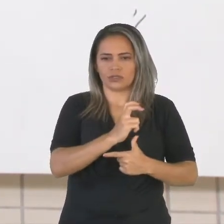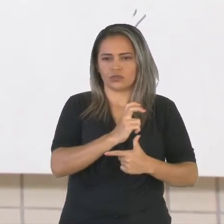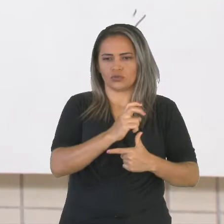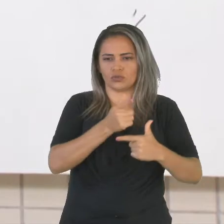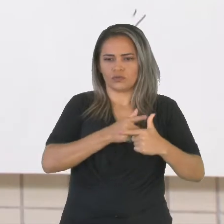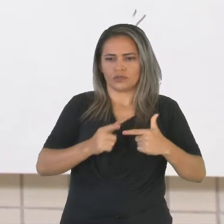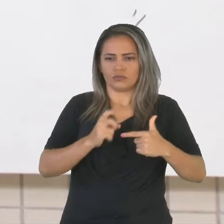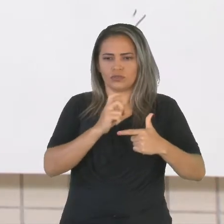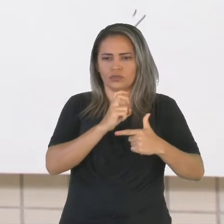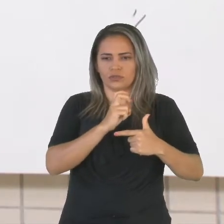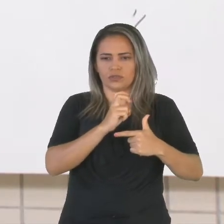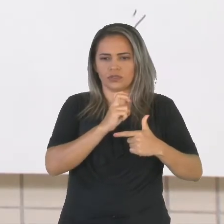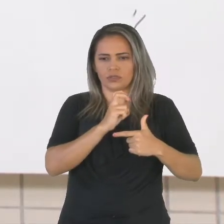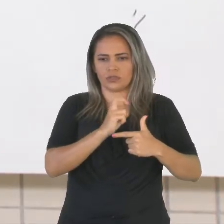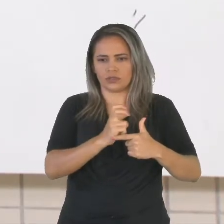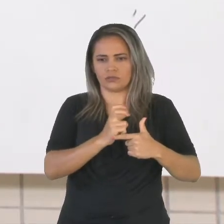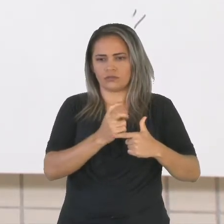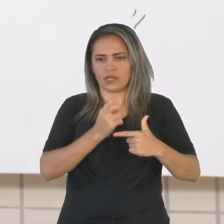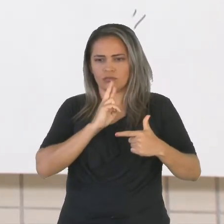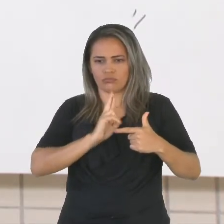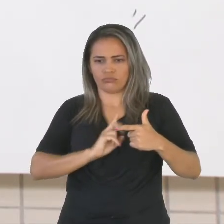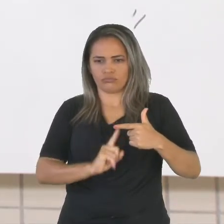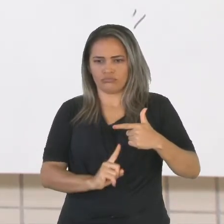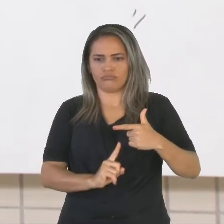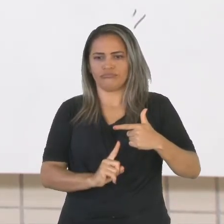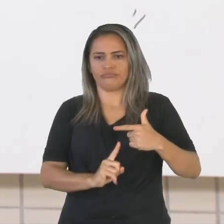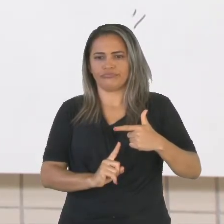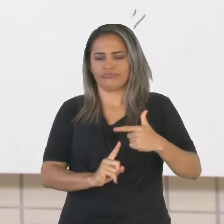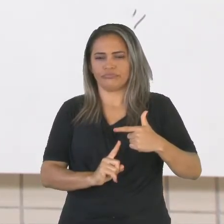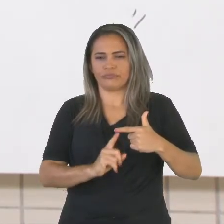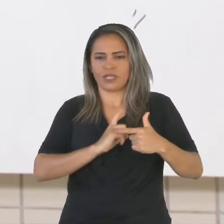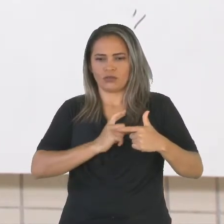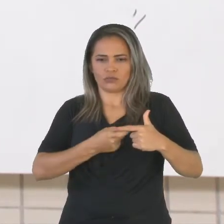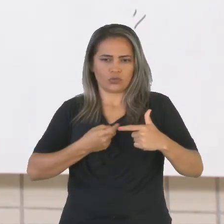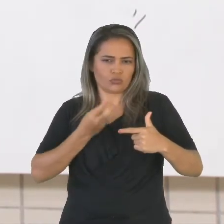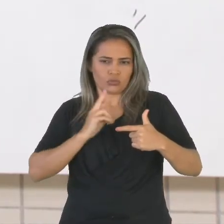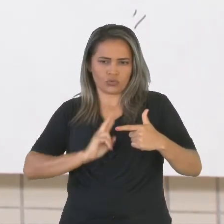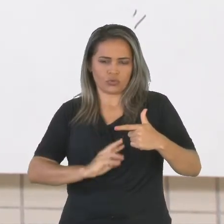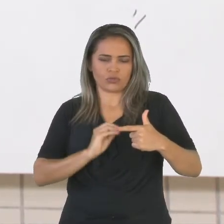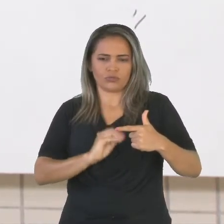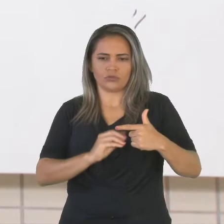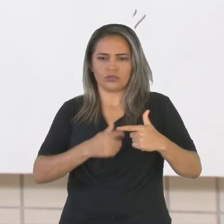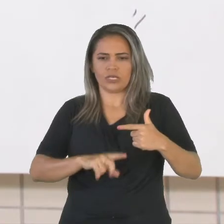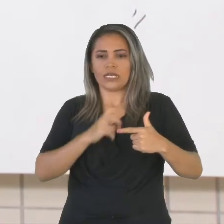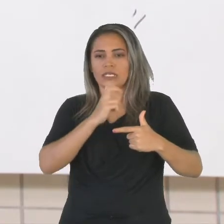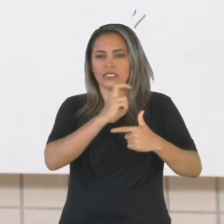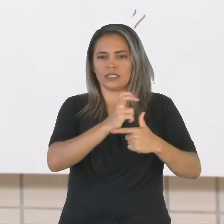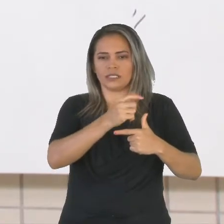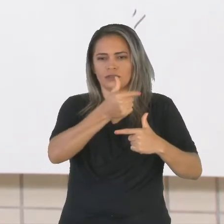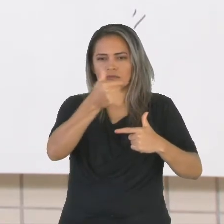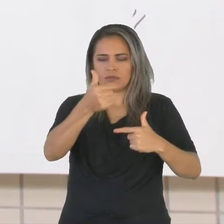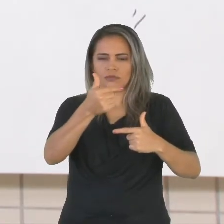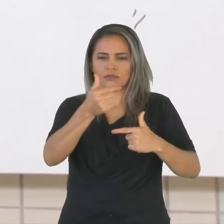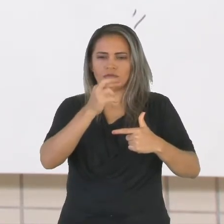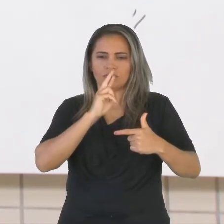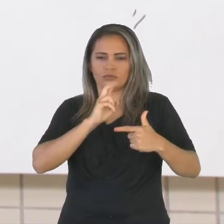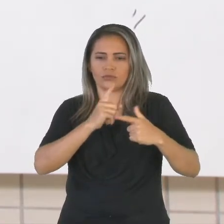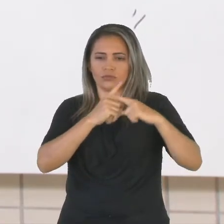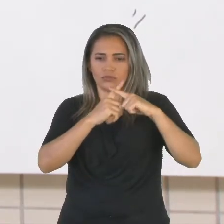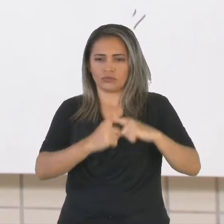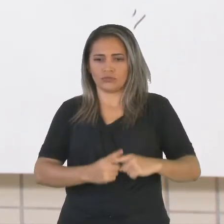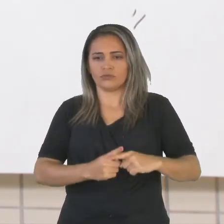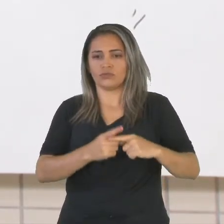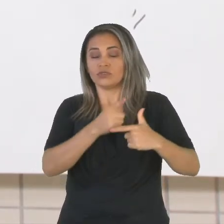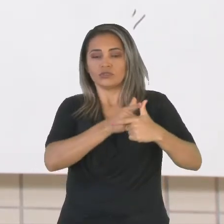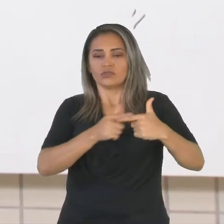dá 1. Como está multiplicando a letra, eu não preciso representar. X ao quadrado dividido por x. Quando você divide letras